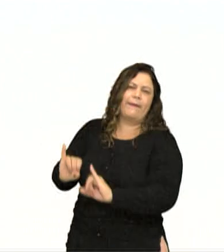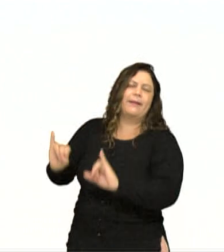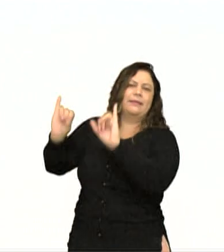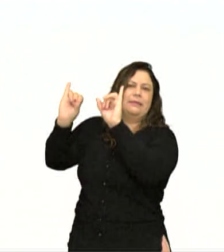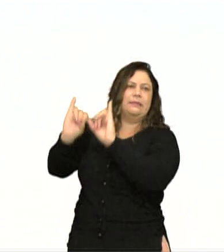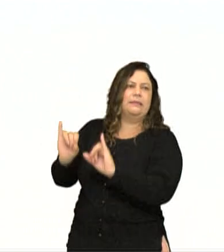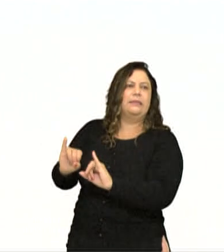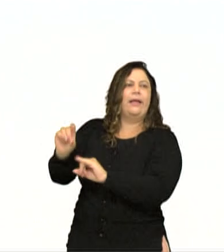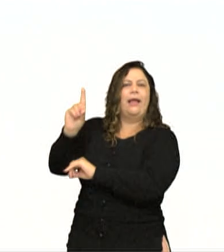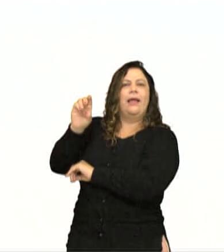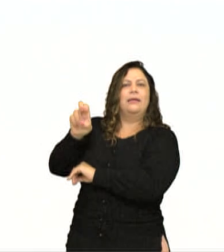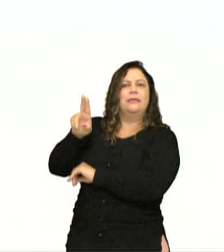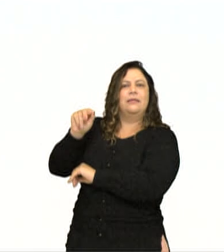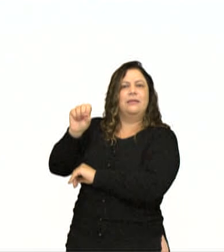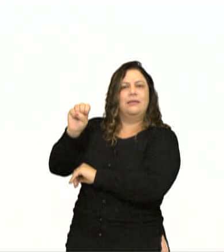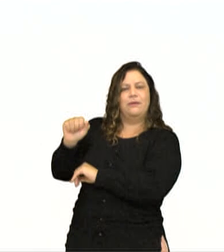jônica.